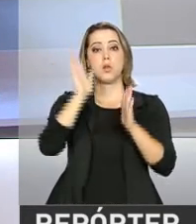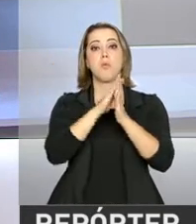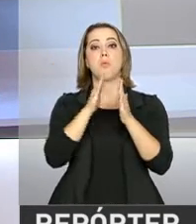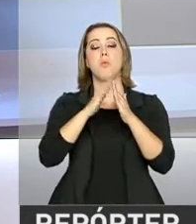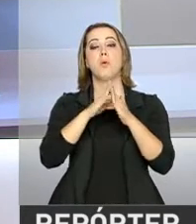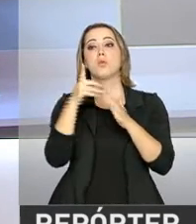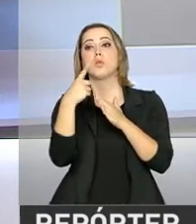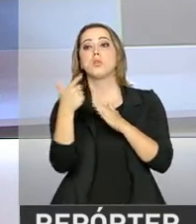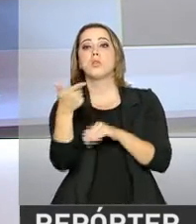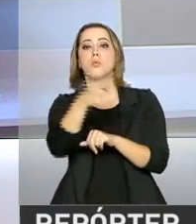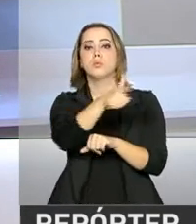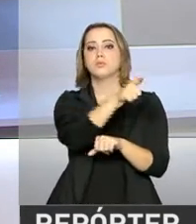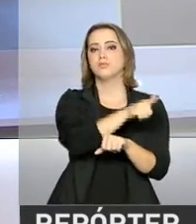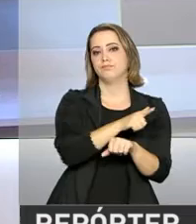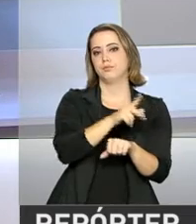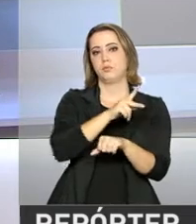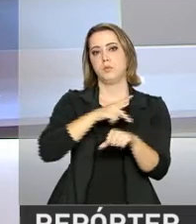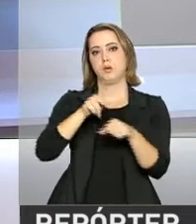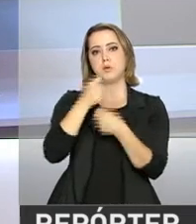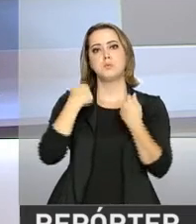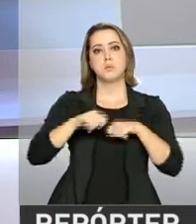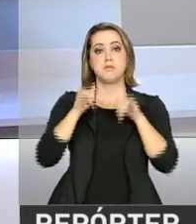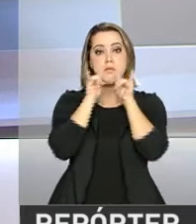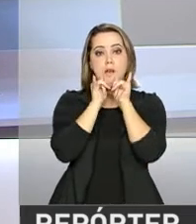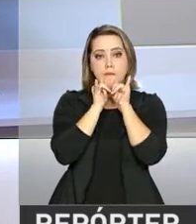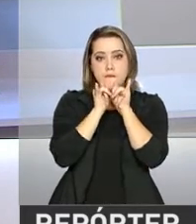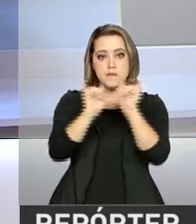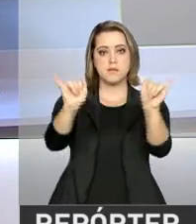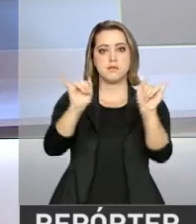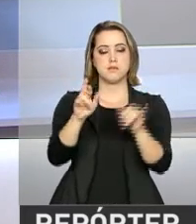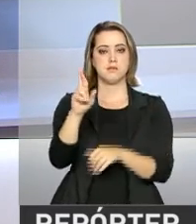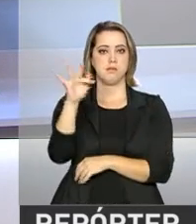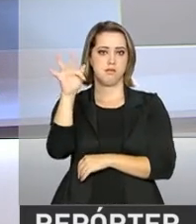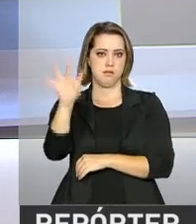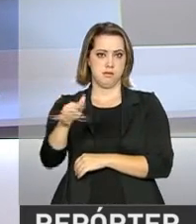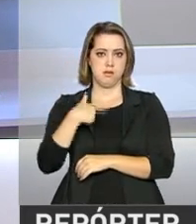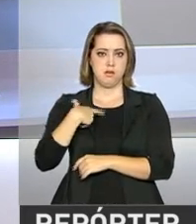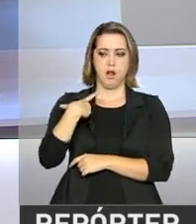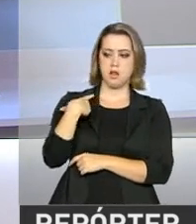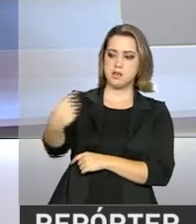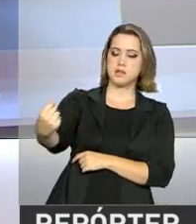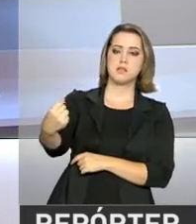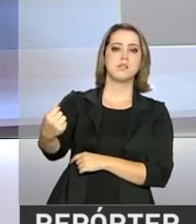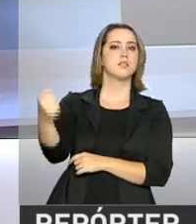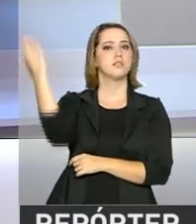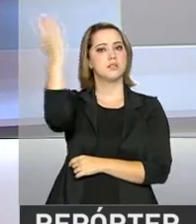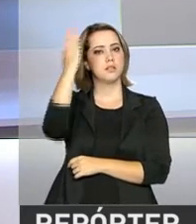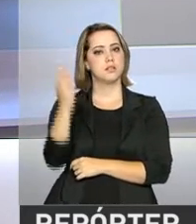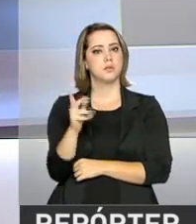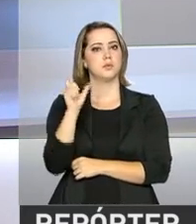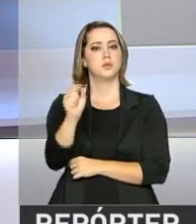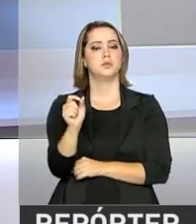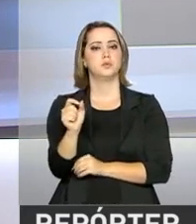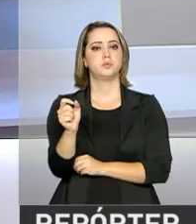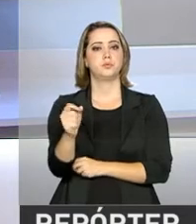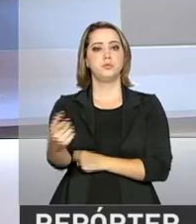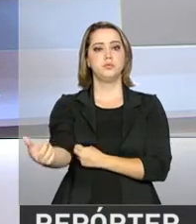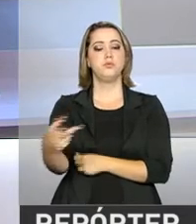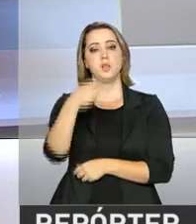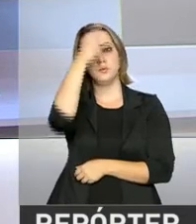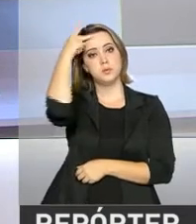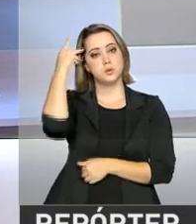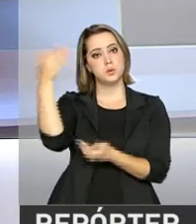esquecer de enviar para a receita federal a comunicação ea declaração de saída definitiva do país quem traz as informações